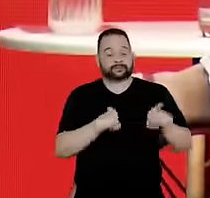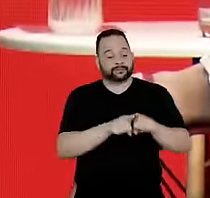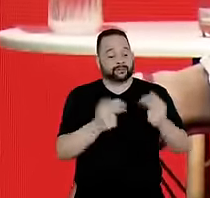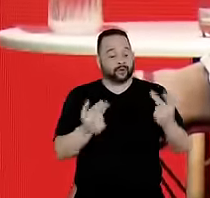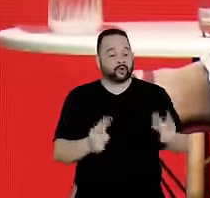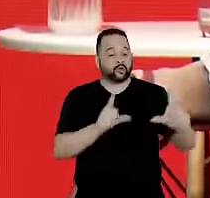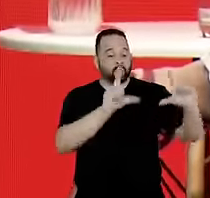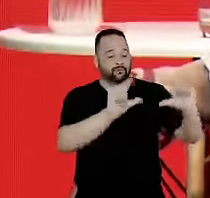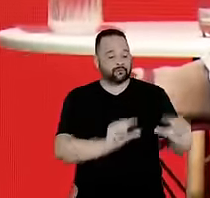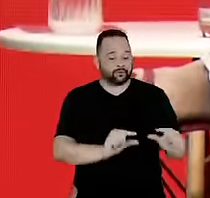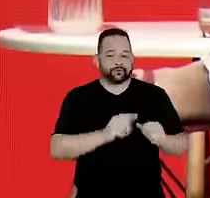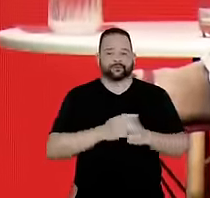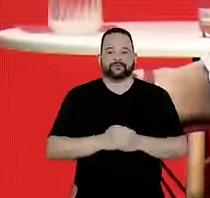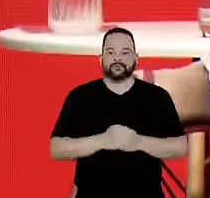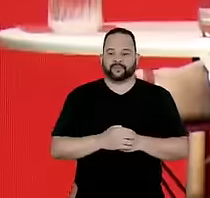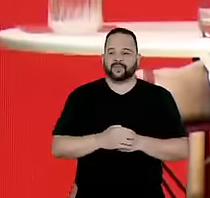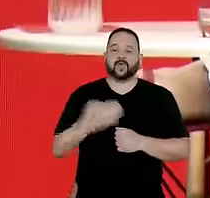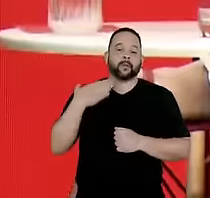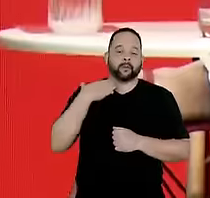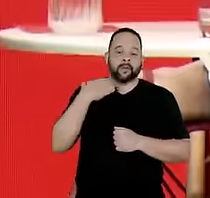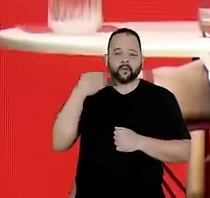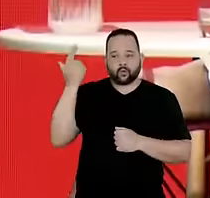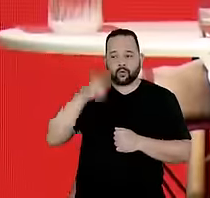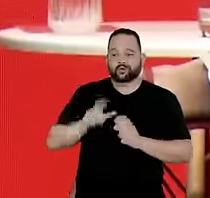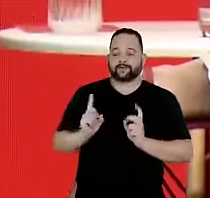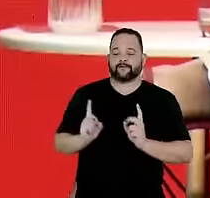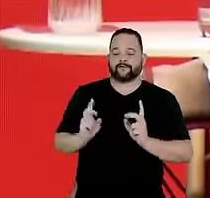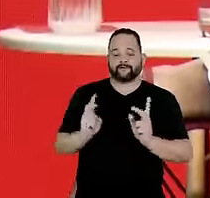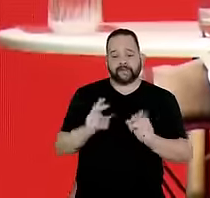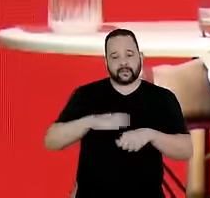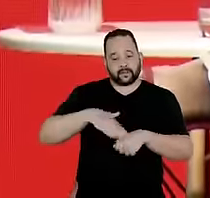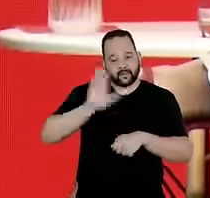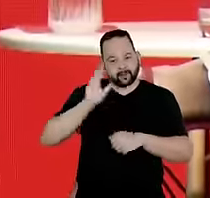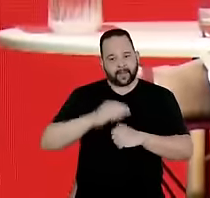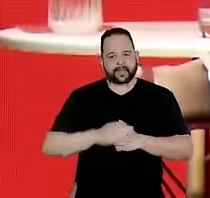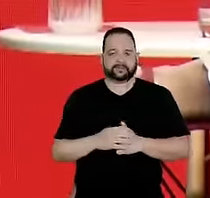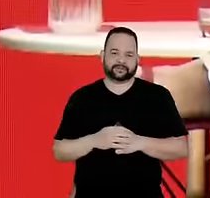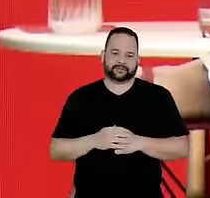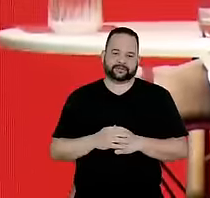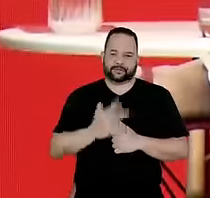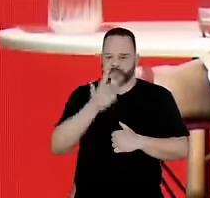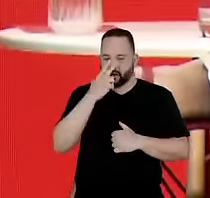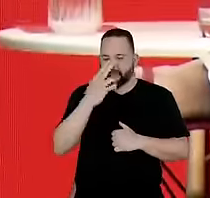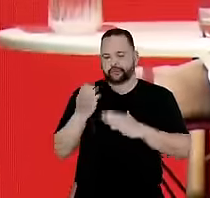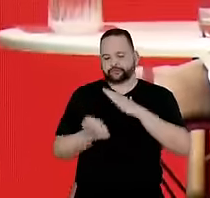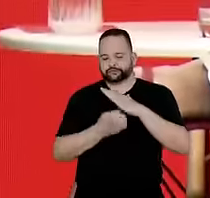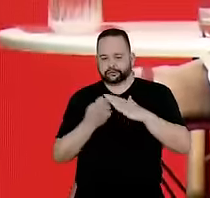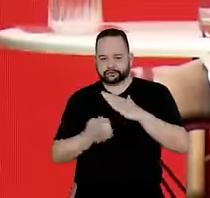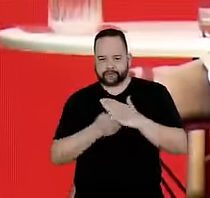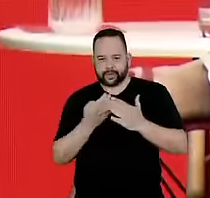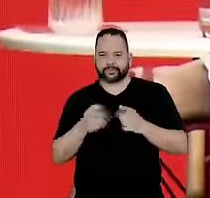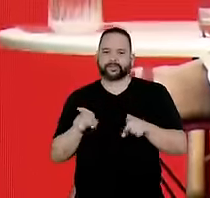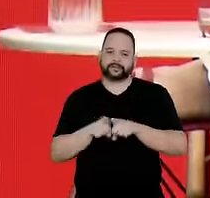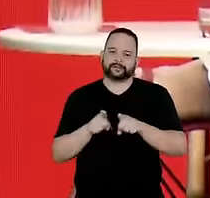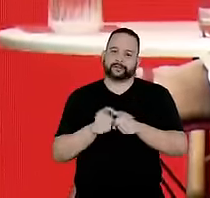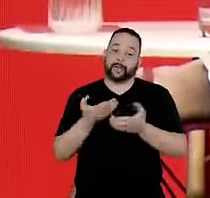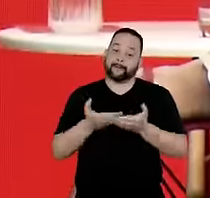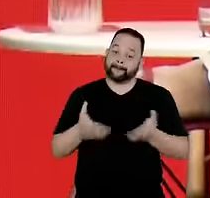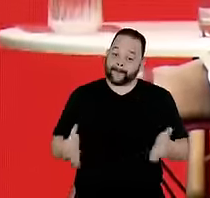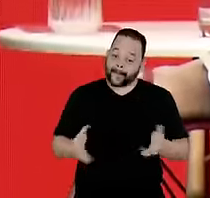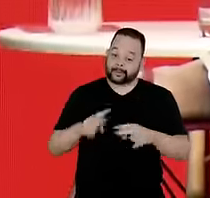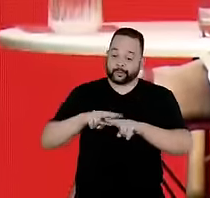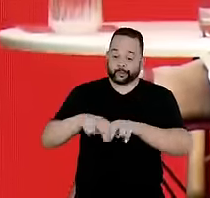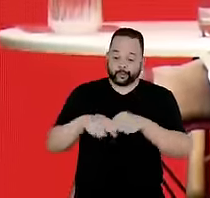fi tem uma série de coisas que que se dá nesse cenário e acho que empresas em geral perdem com juro alto né obviamente